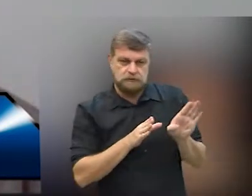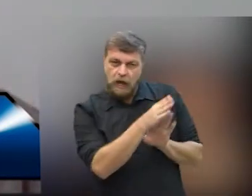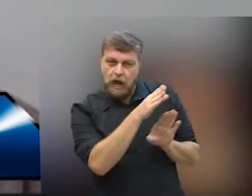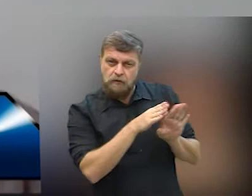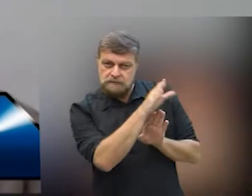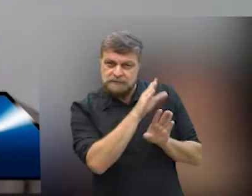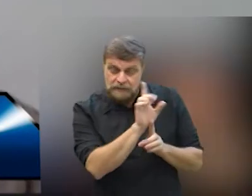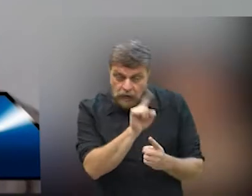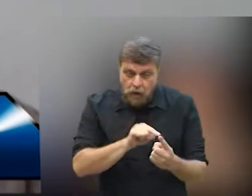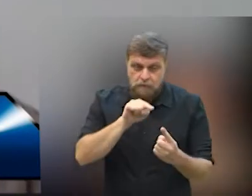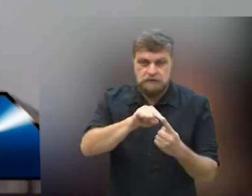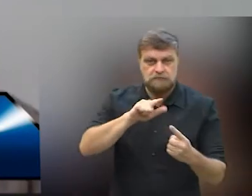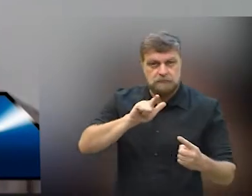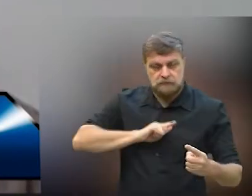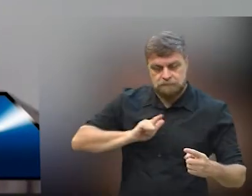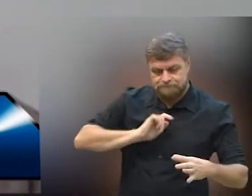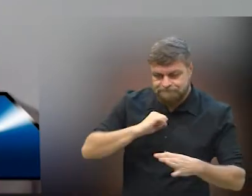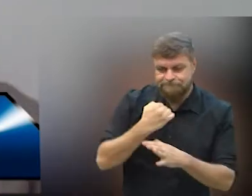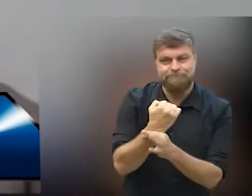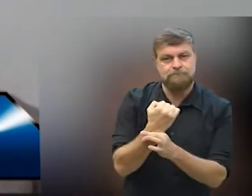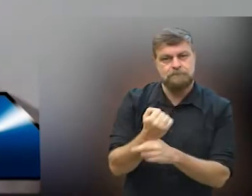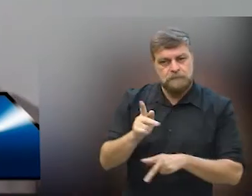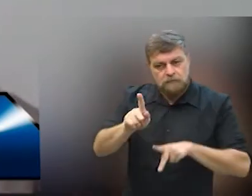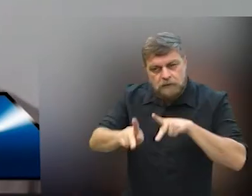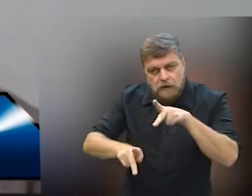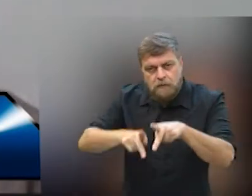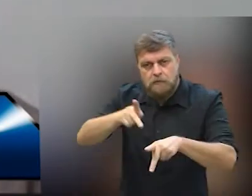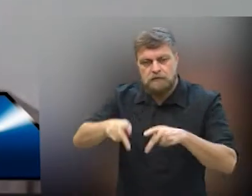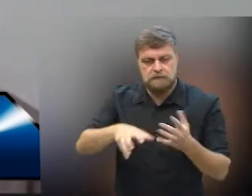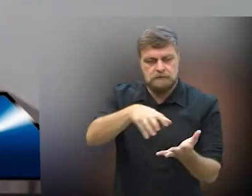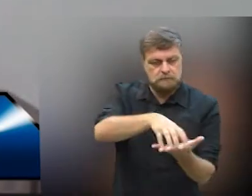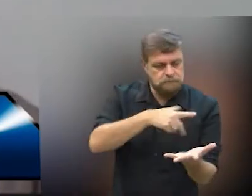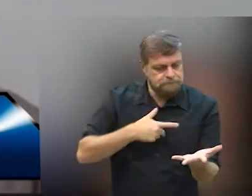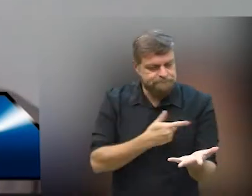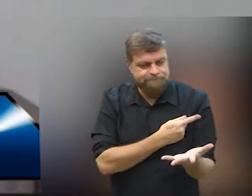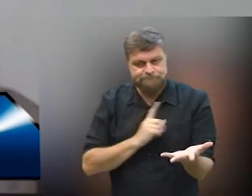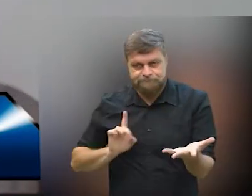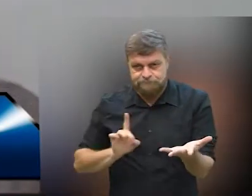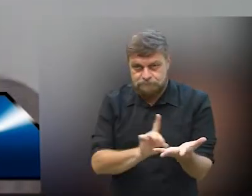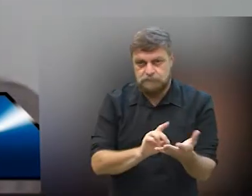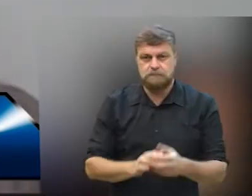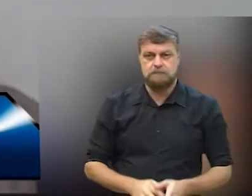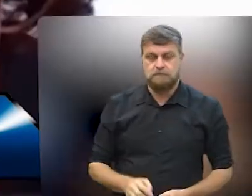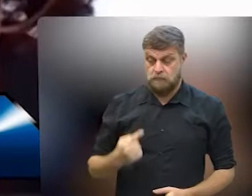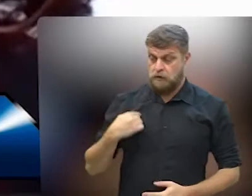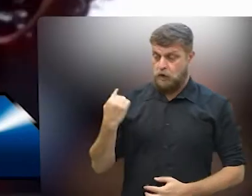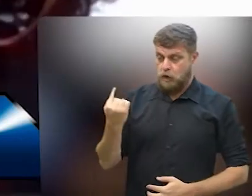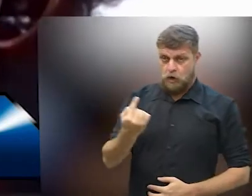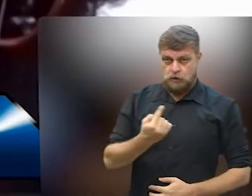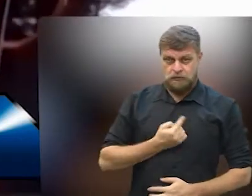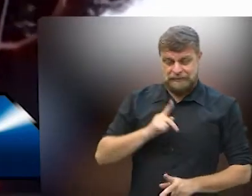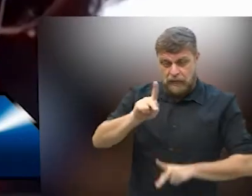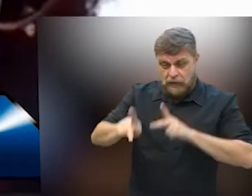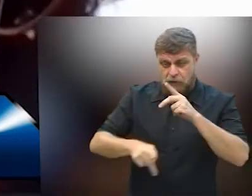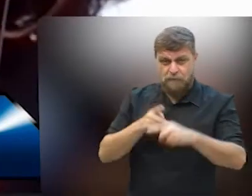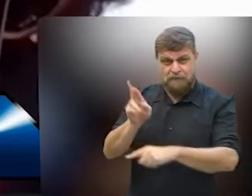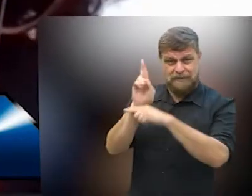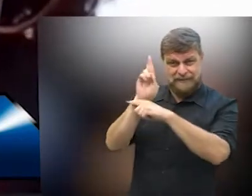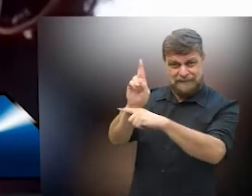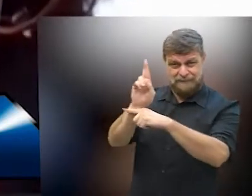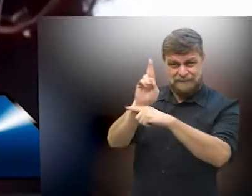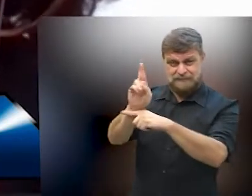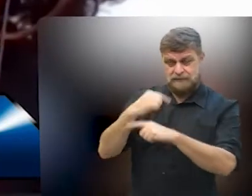ao Executivo, no sentido de que garanta à população o acesso à saúde. E nós, enquanto